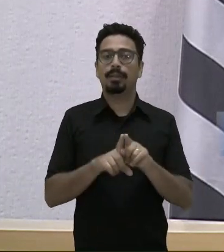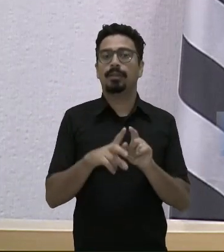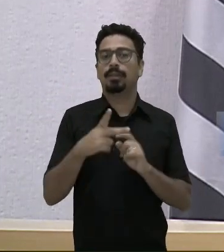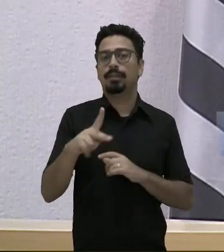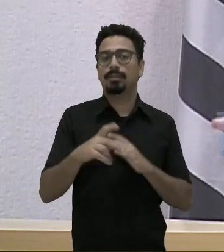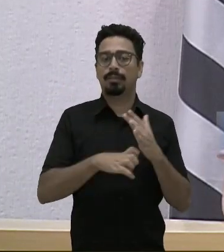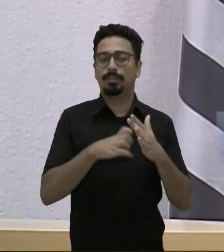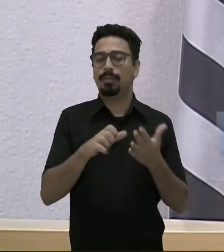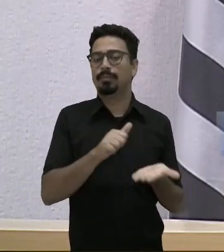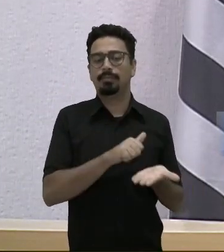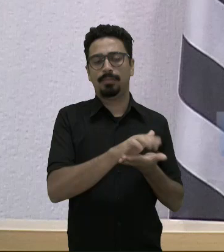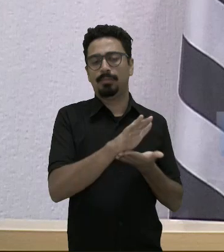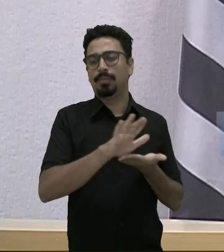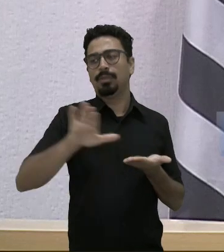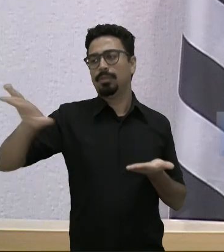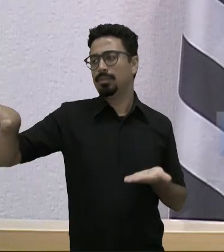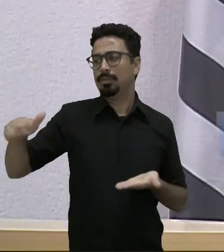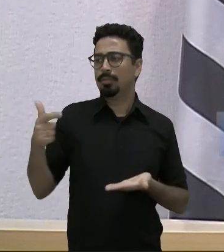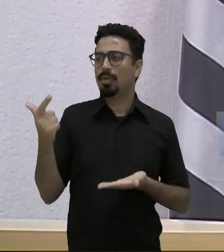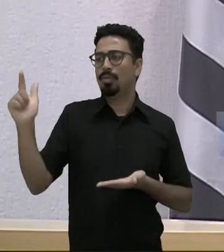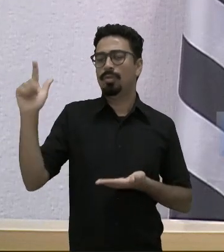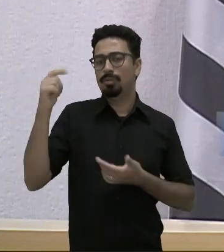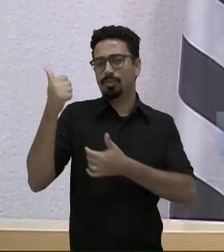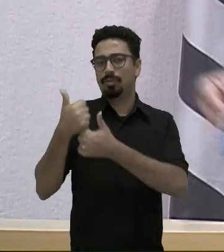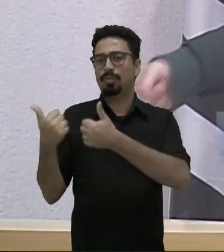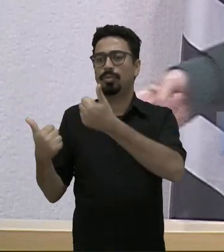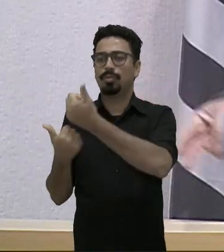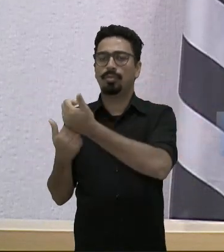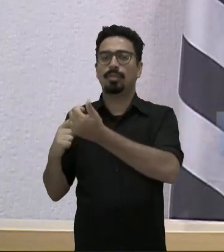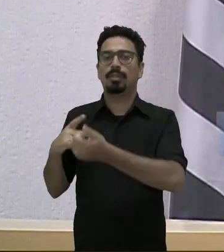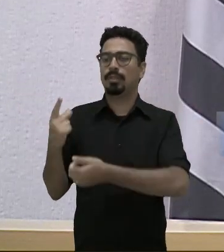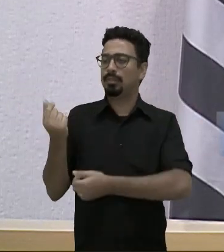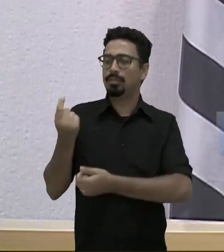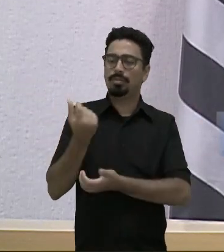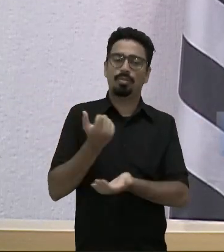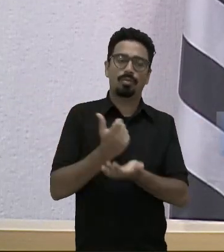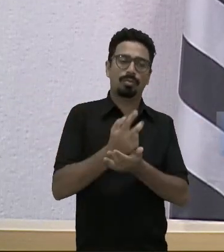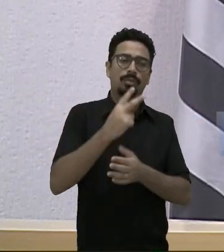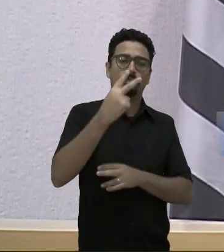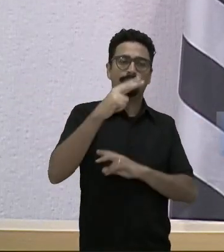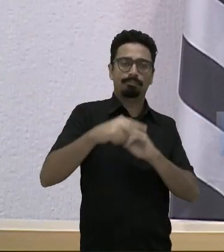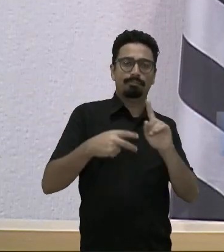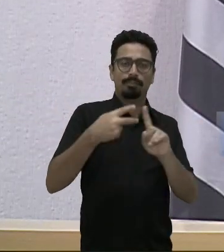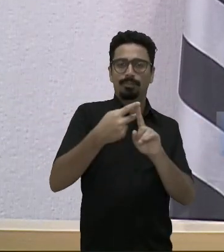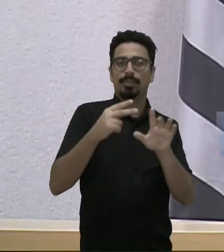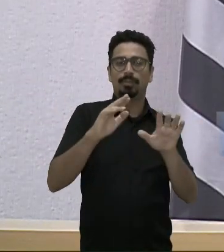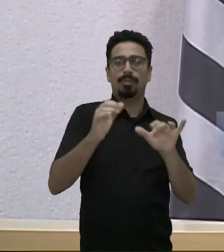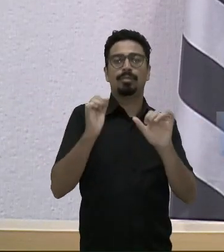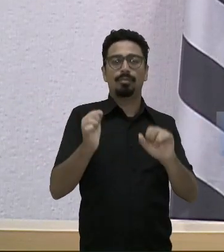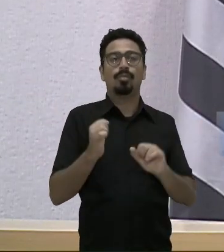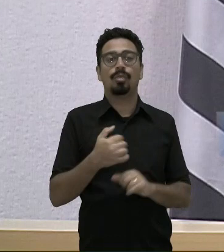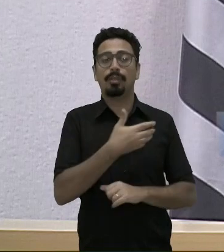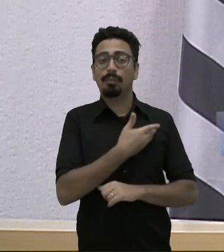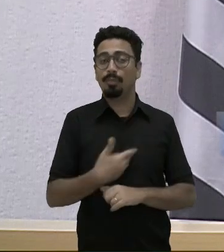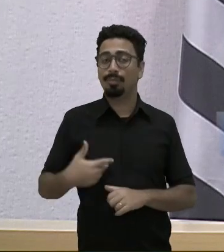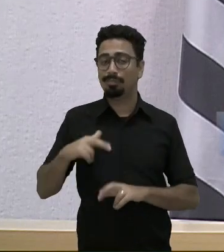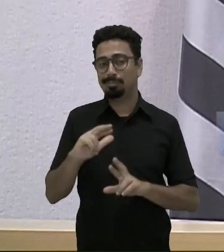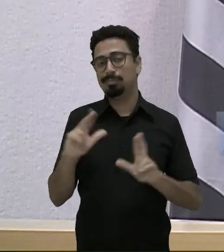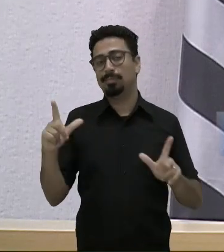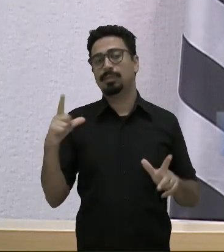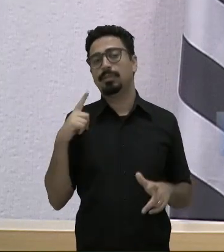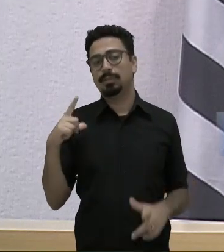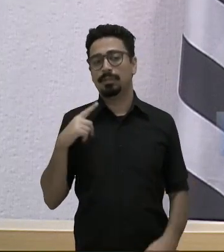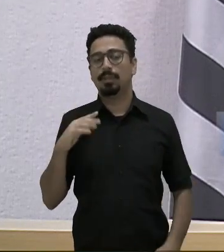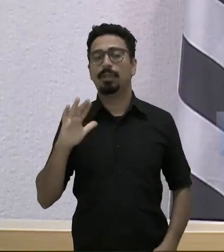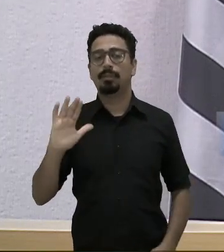você demite um, contrata outro. Entrou mais dinheiro, você contrata mais dois. O Poder Público é um pouco engessado. Mas